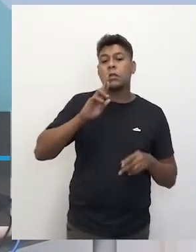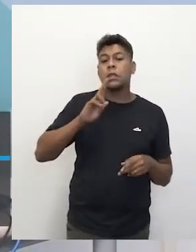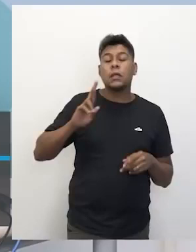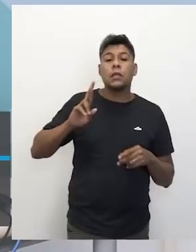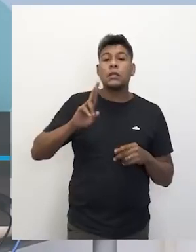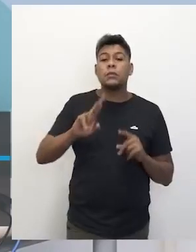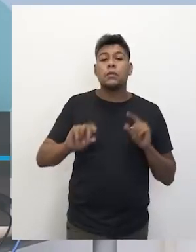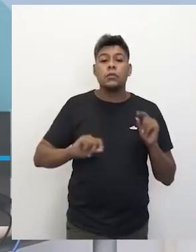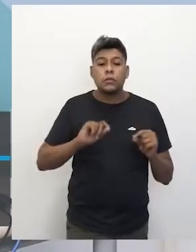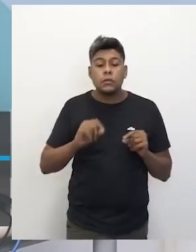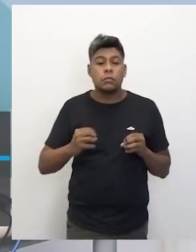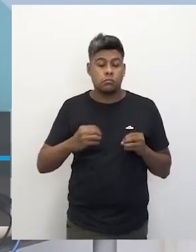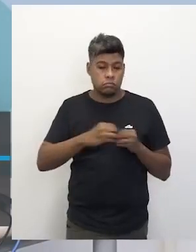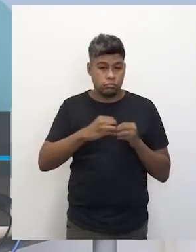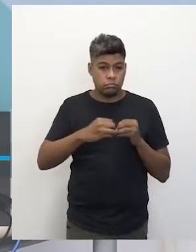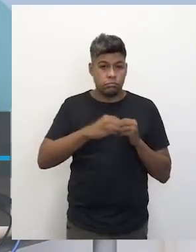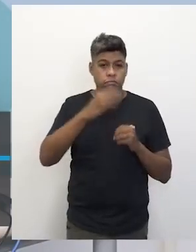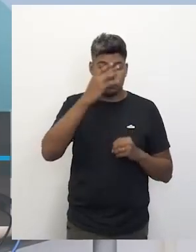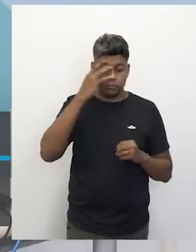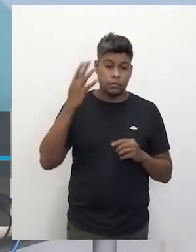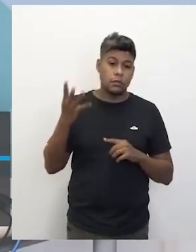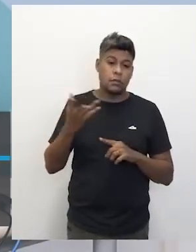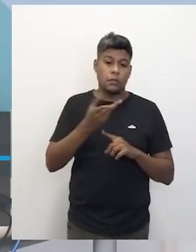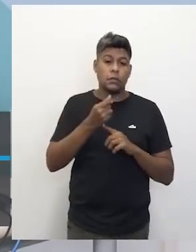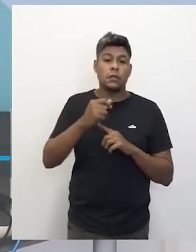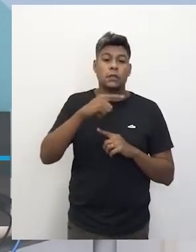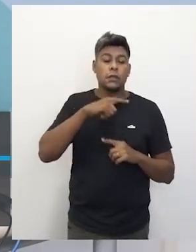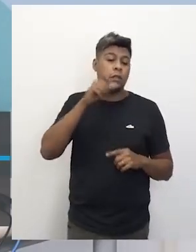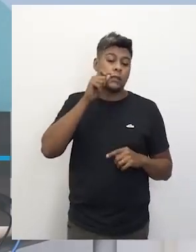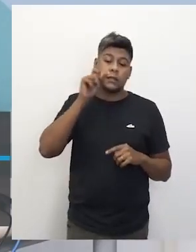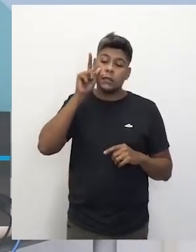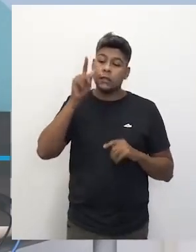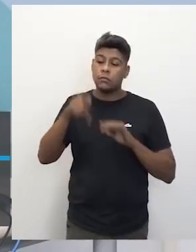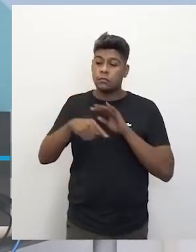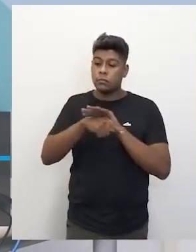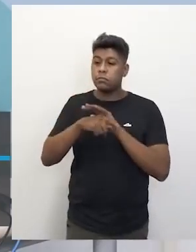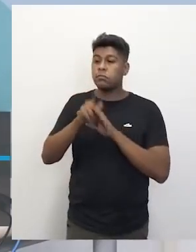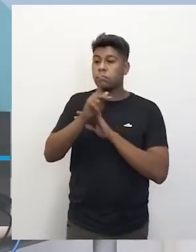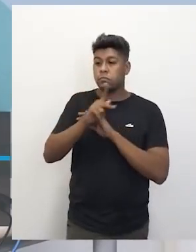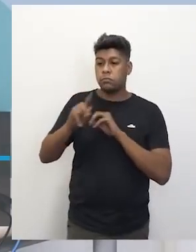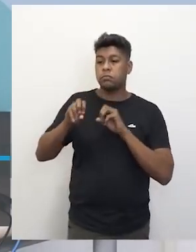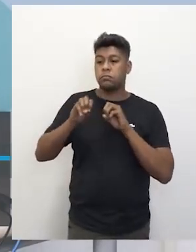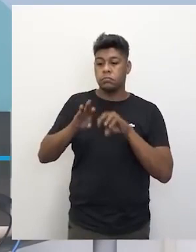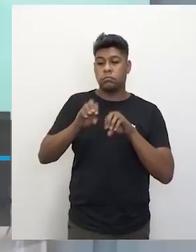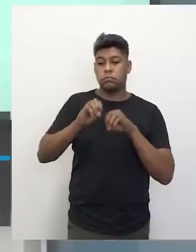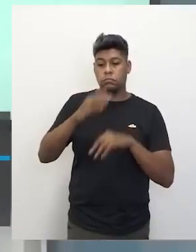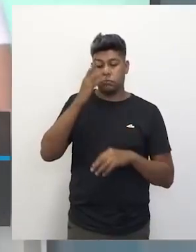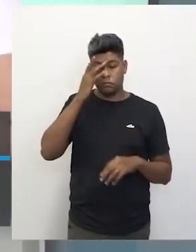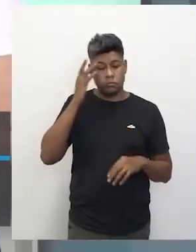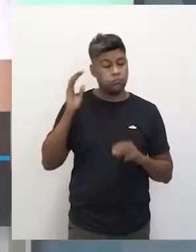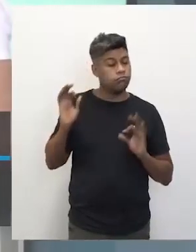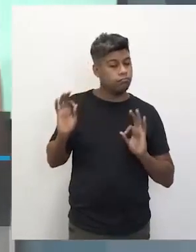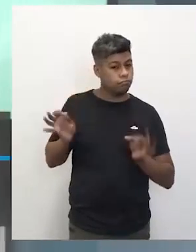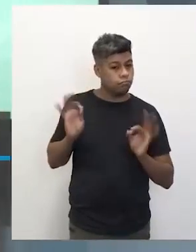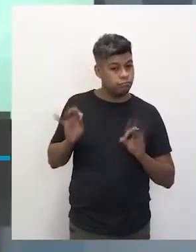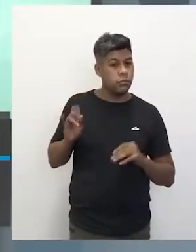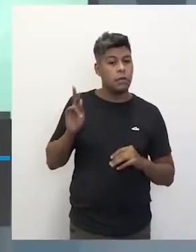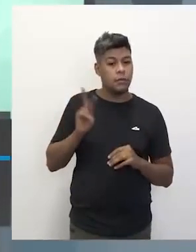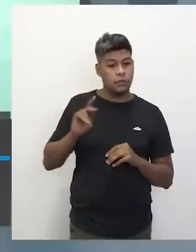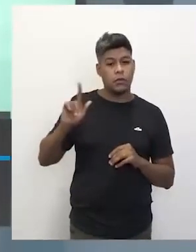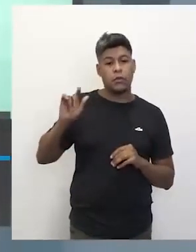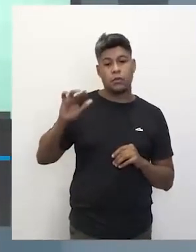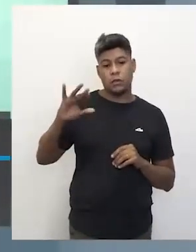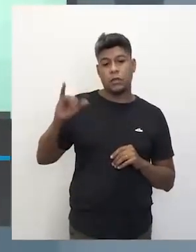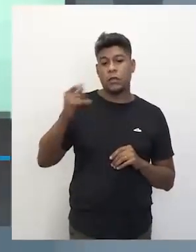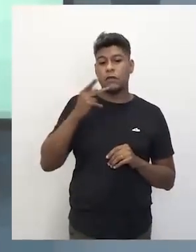entre aproximar o público da arte e ter ali uma ideia de educar as pessoas. Isso mesmo, Fabi. E aqui a professora Luciana